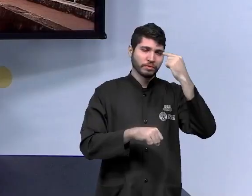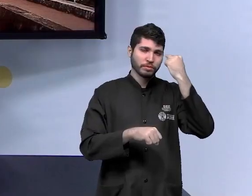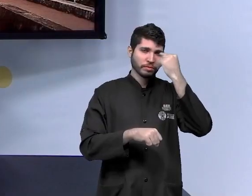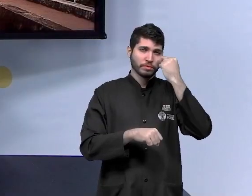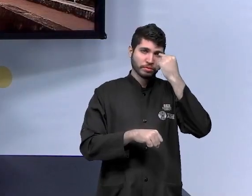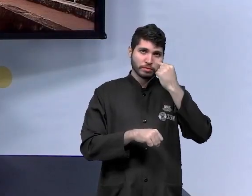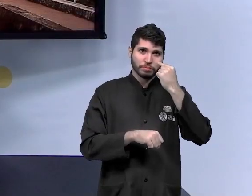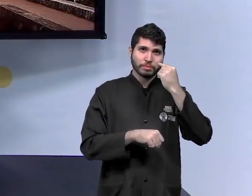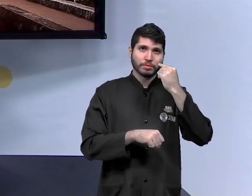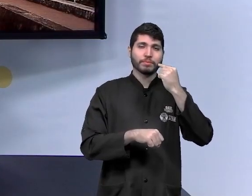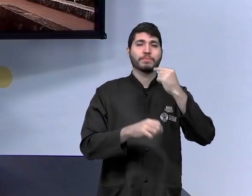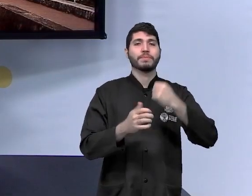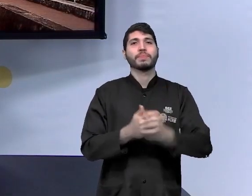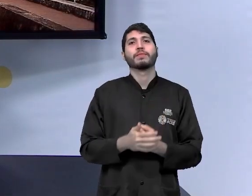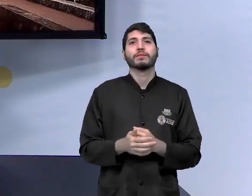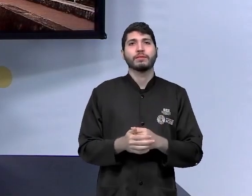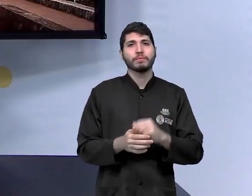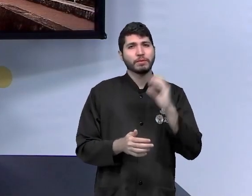mais despacito